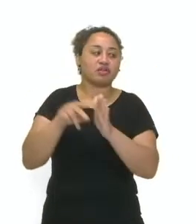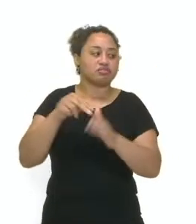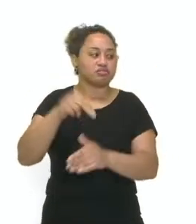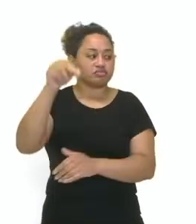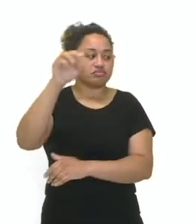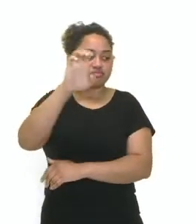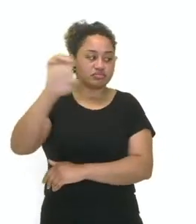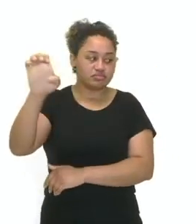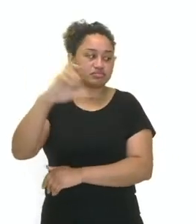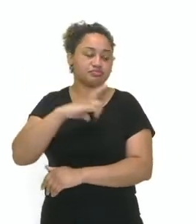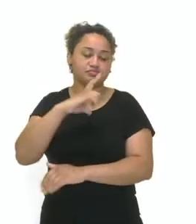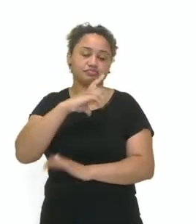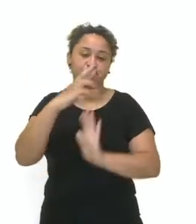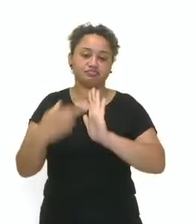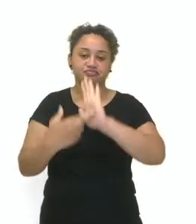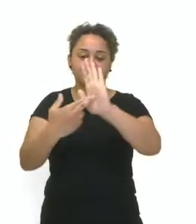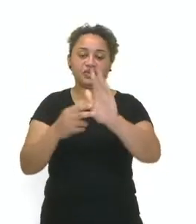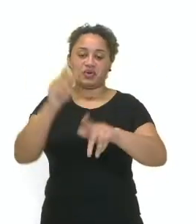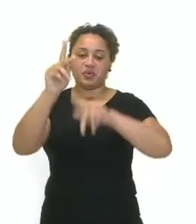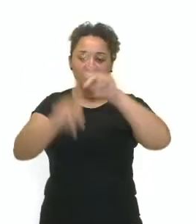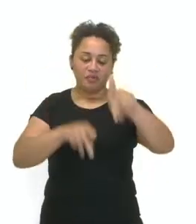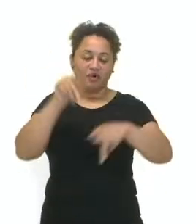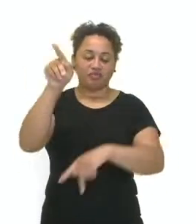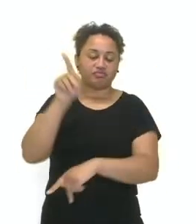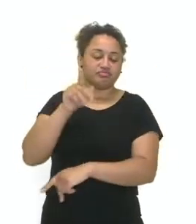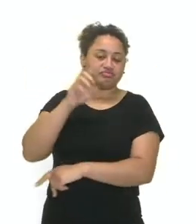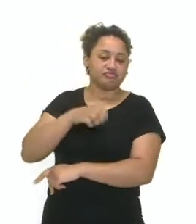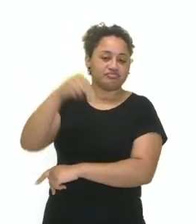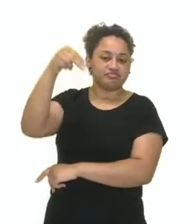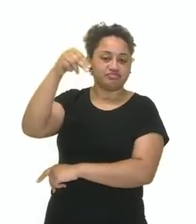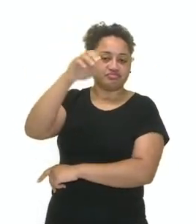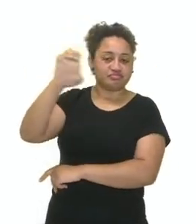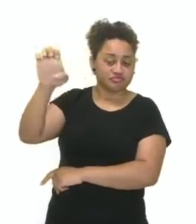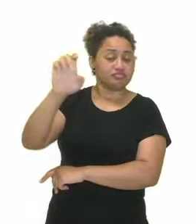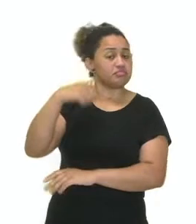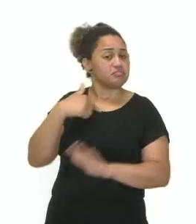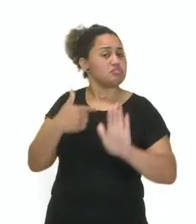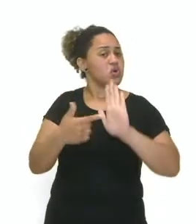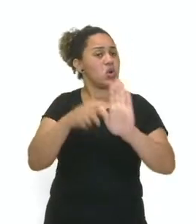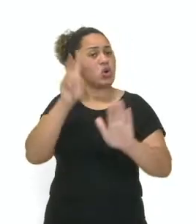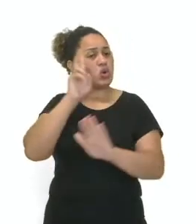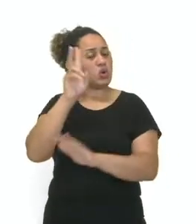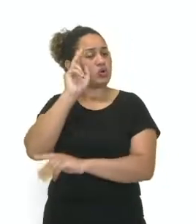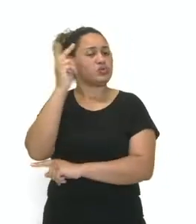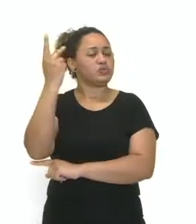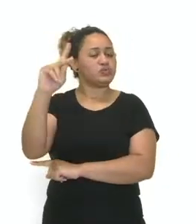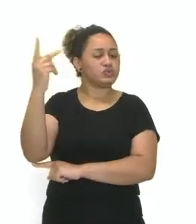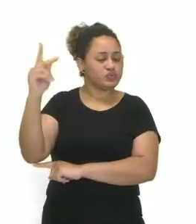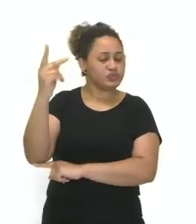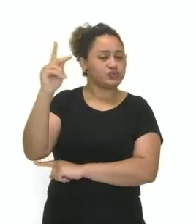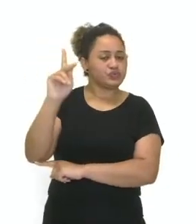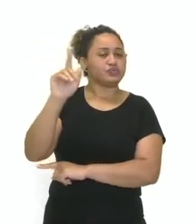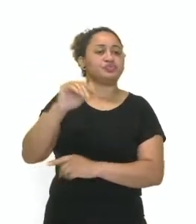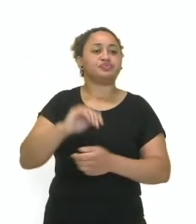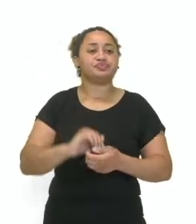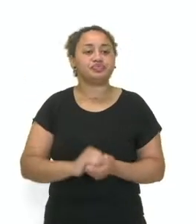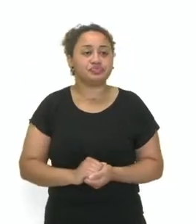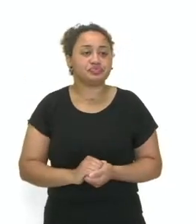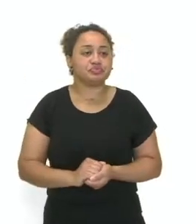essa representação do povo nordestino, né? Então, conta a história do povo ali, né, nordestino